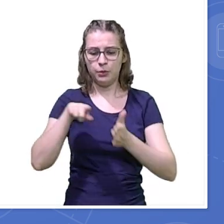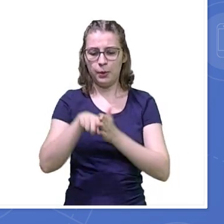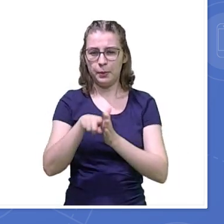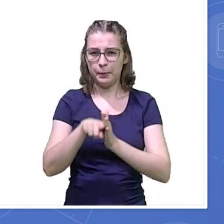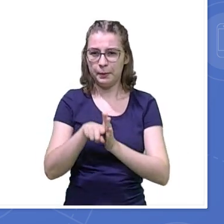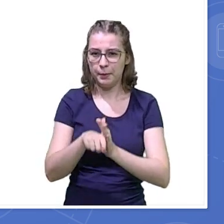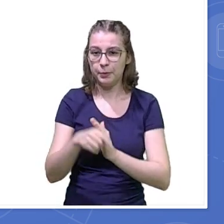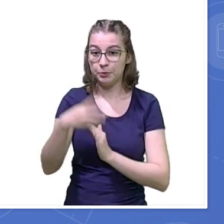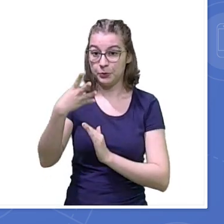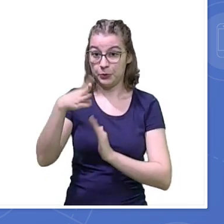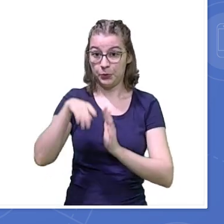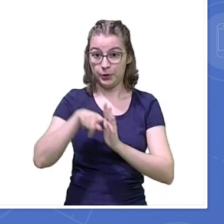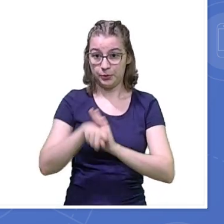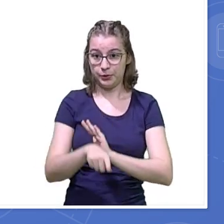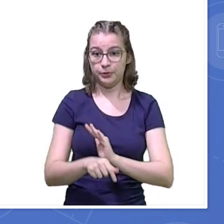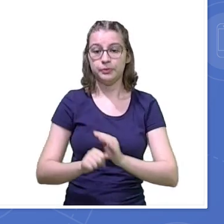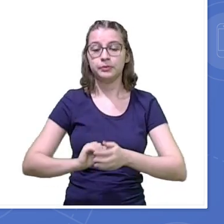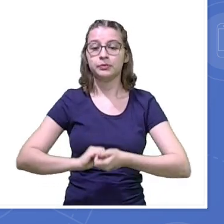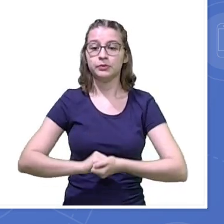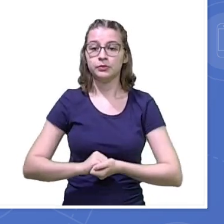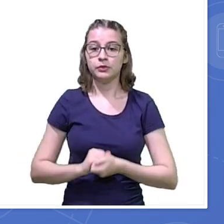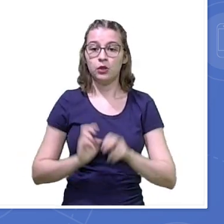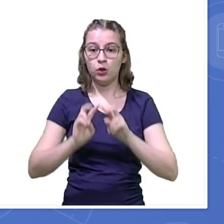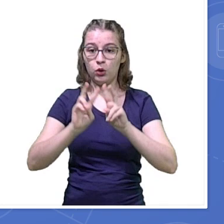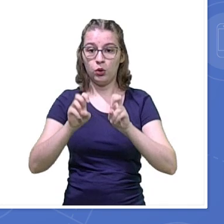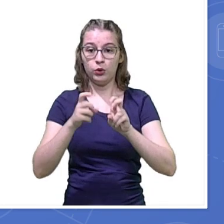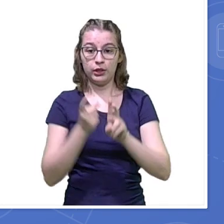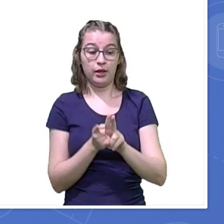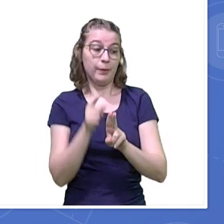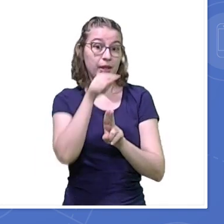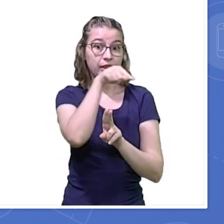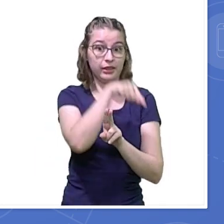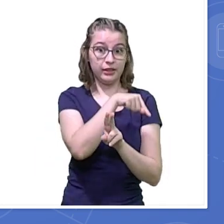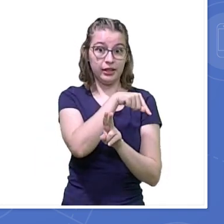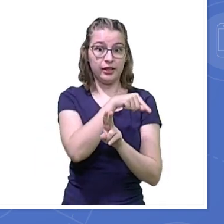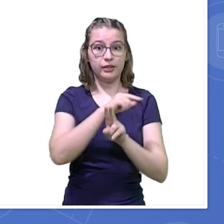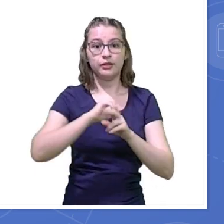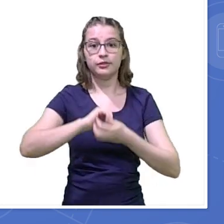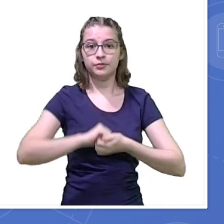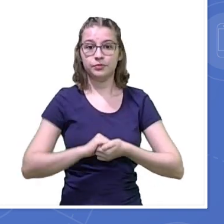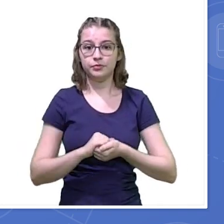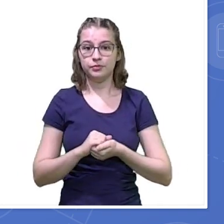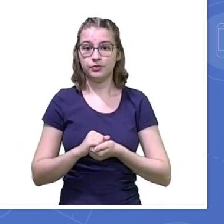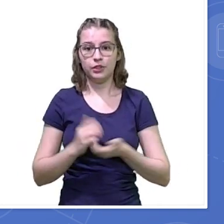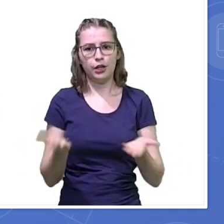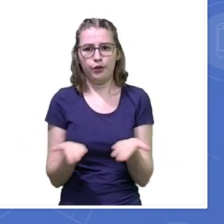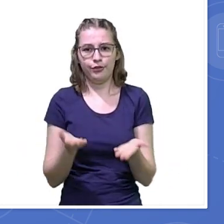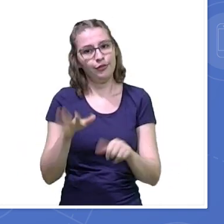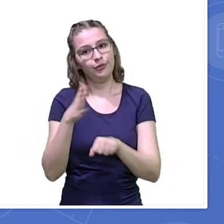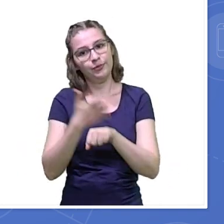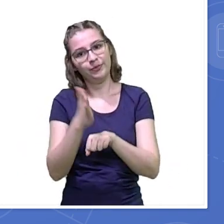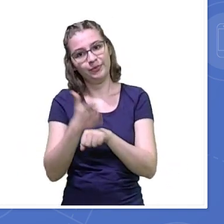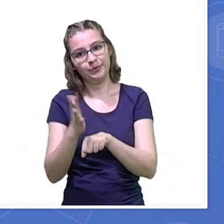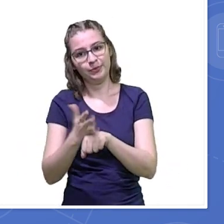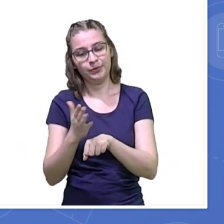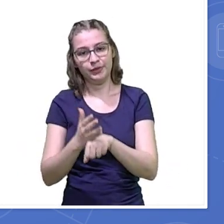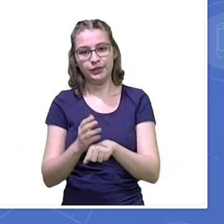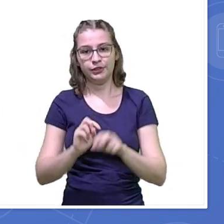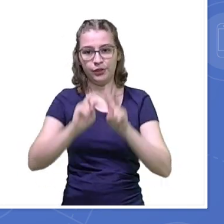temos 4 questões sobre a aula anterior, onde nós vamos praticar, né,